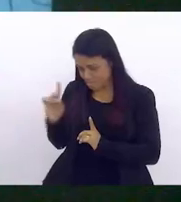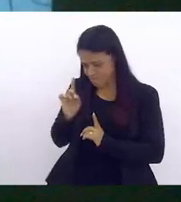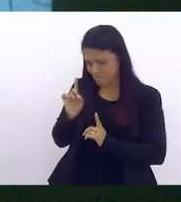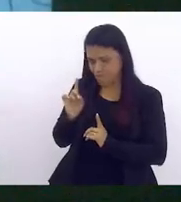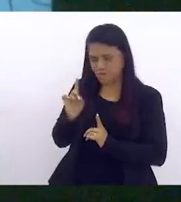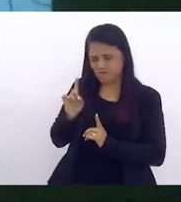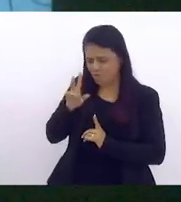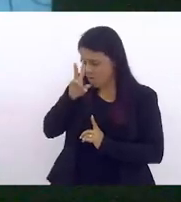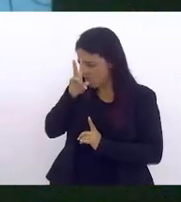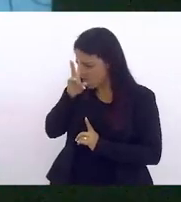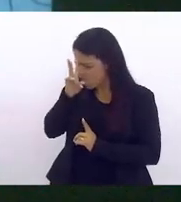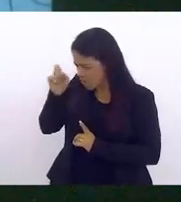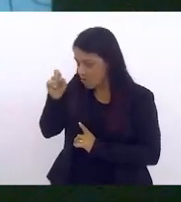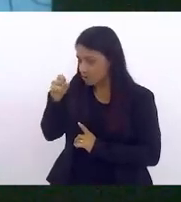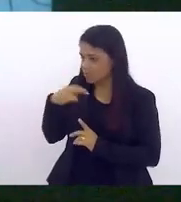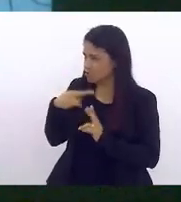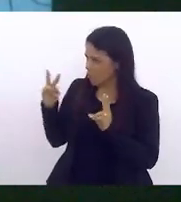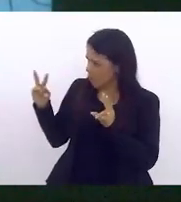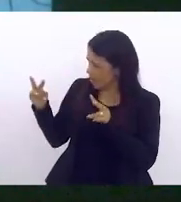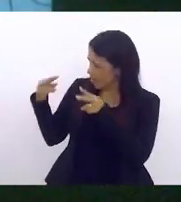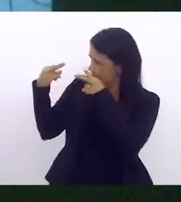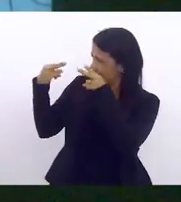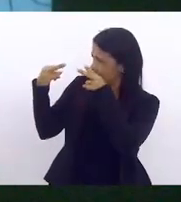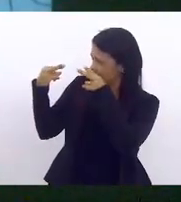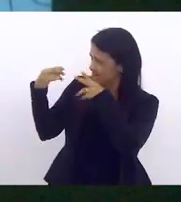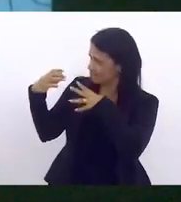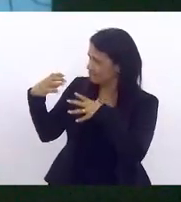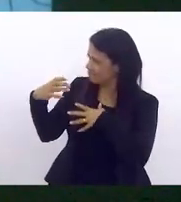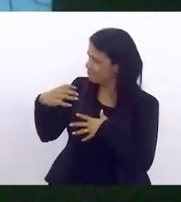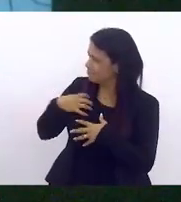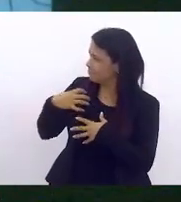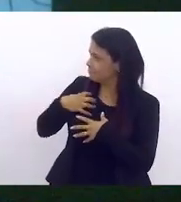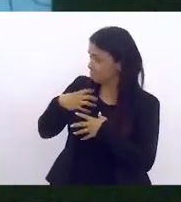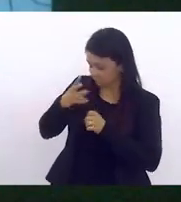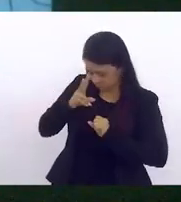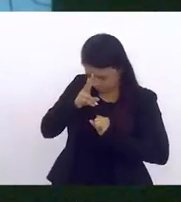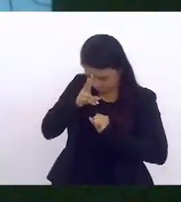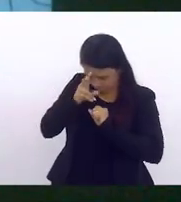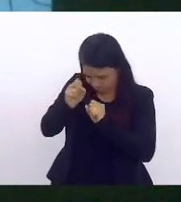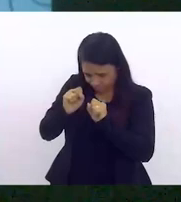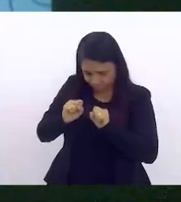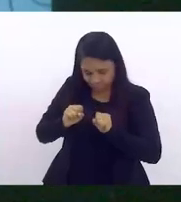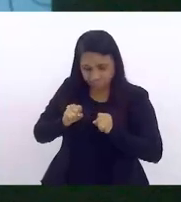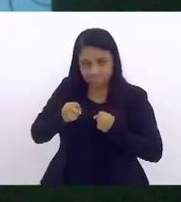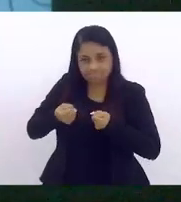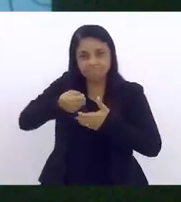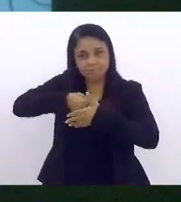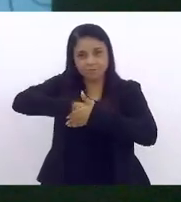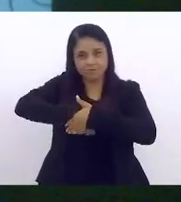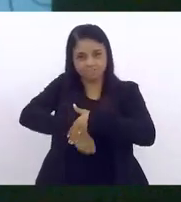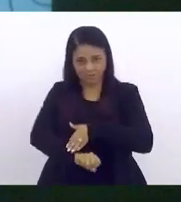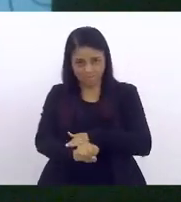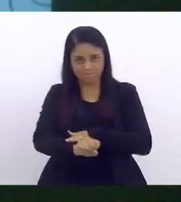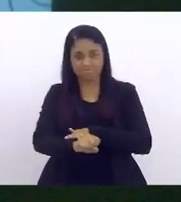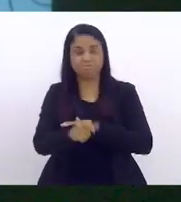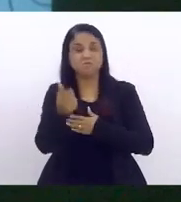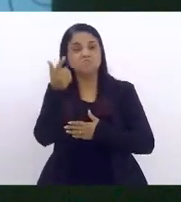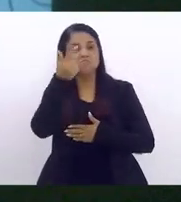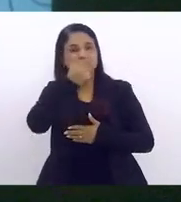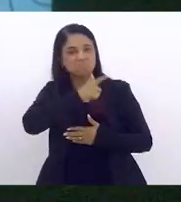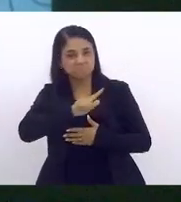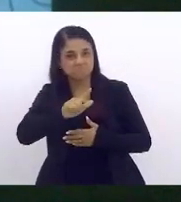tão forte que eu só olhava para aquela mulher e eu sentia e recuperava a potência que eu tinha para parir. E consegui